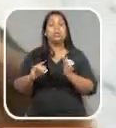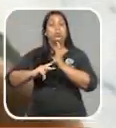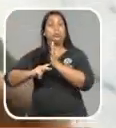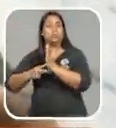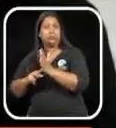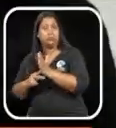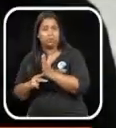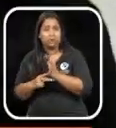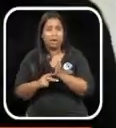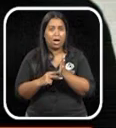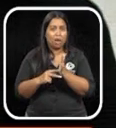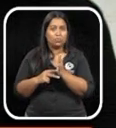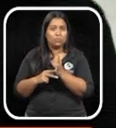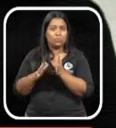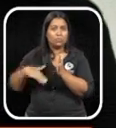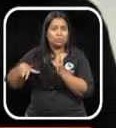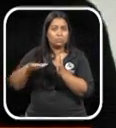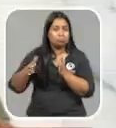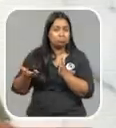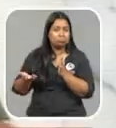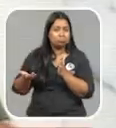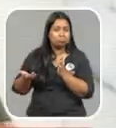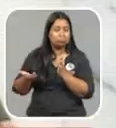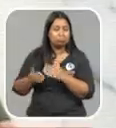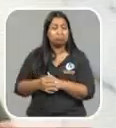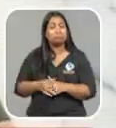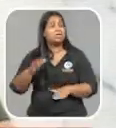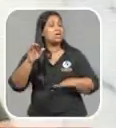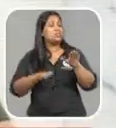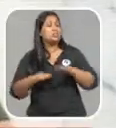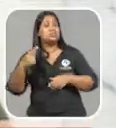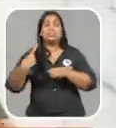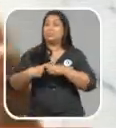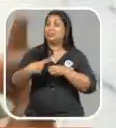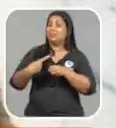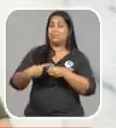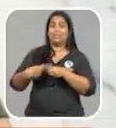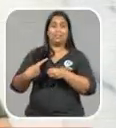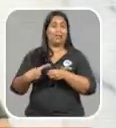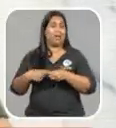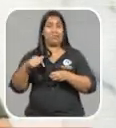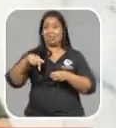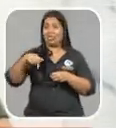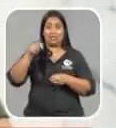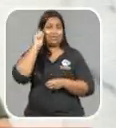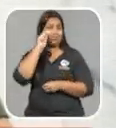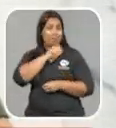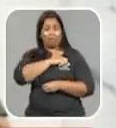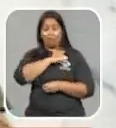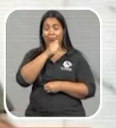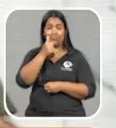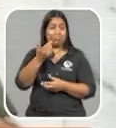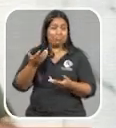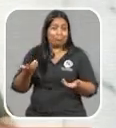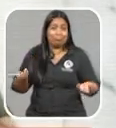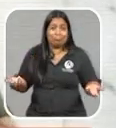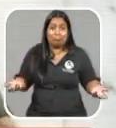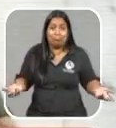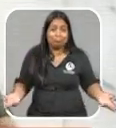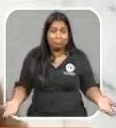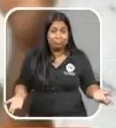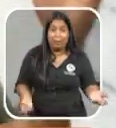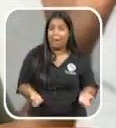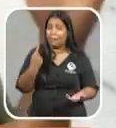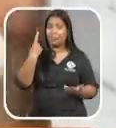Às vezes nem da cidade. Nem, né, da cidade é, assim, é um absurdo. Então, eles não têm defesa, não tem um